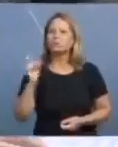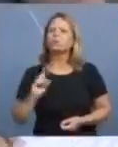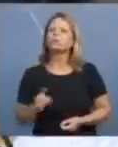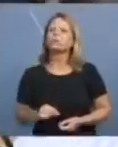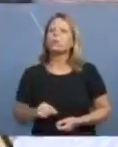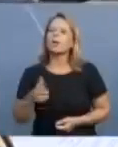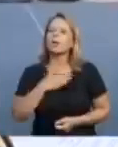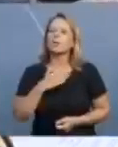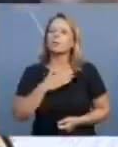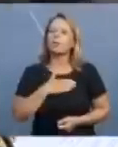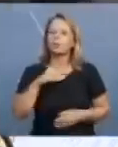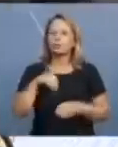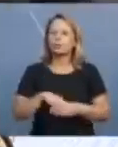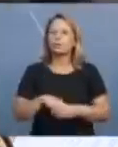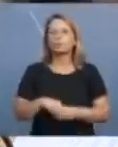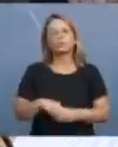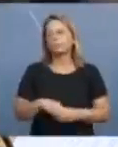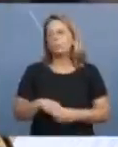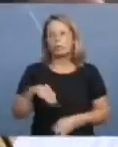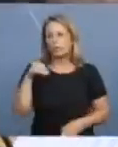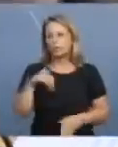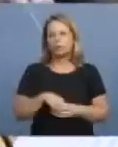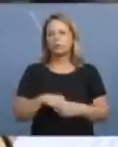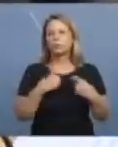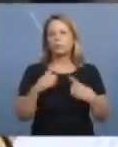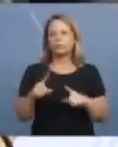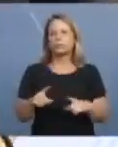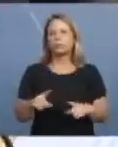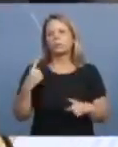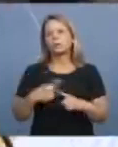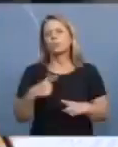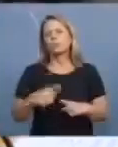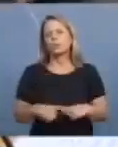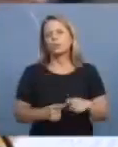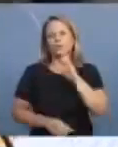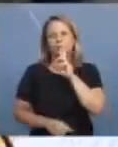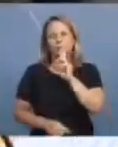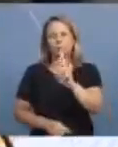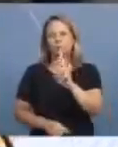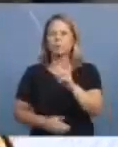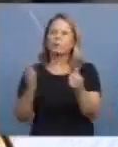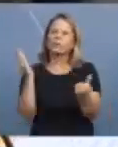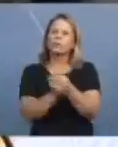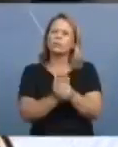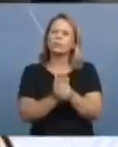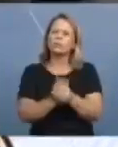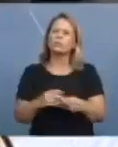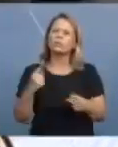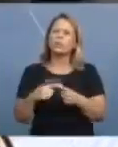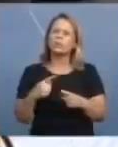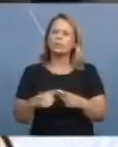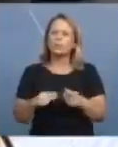da minha posição do meu voto não votava o outro conta porque eu já estou respondendo um processo por um crime